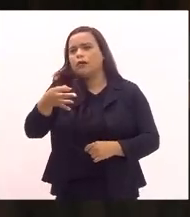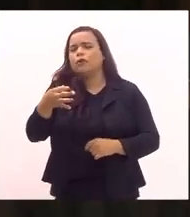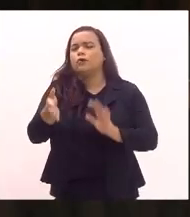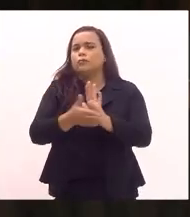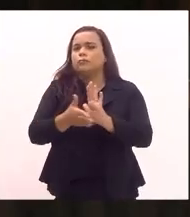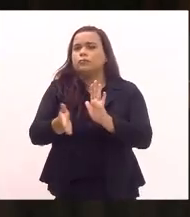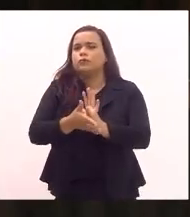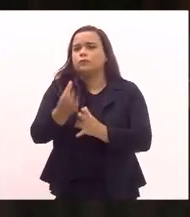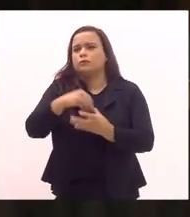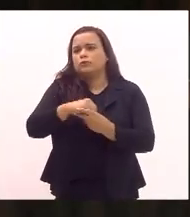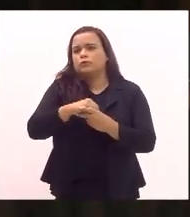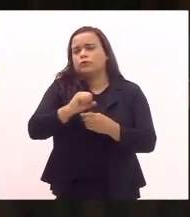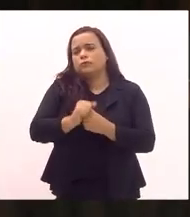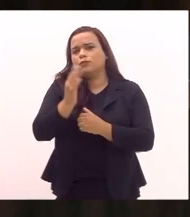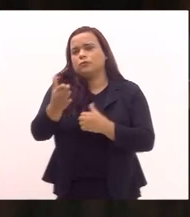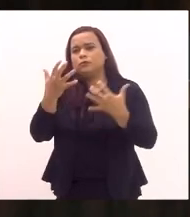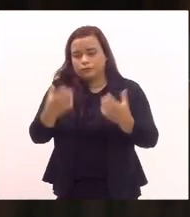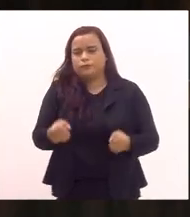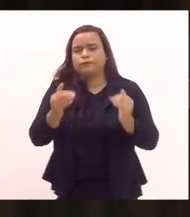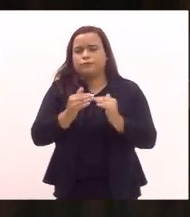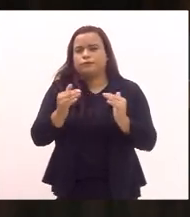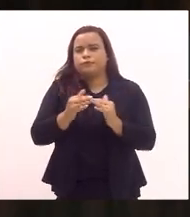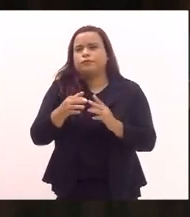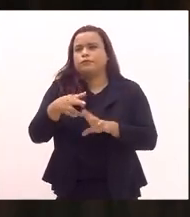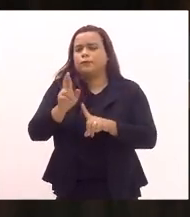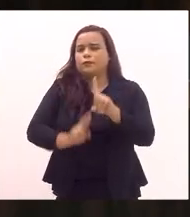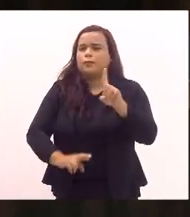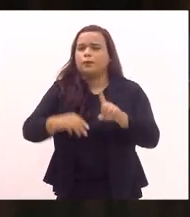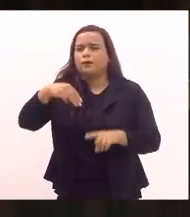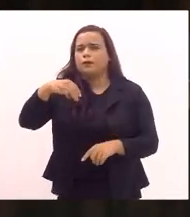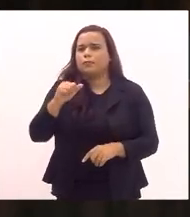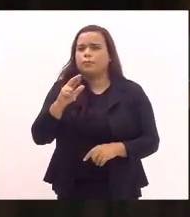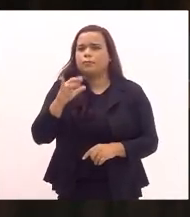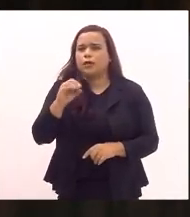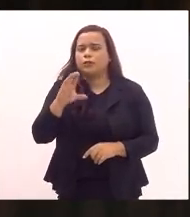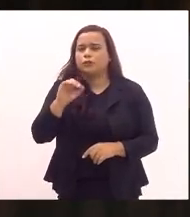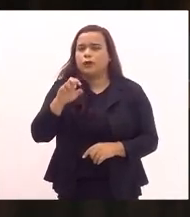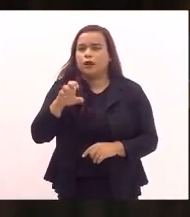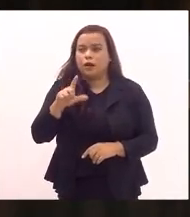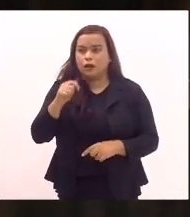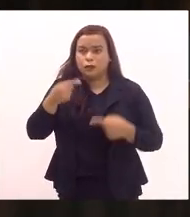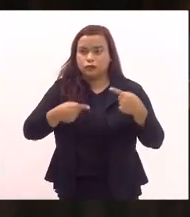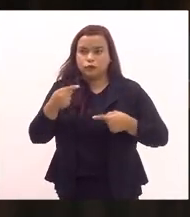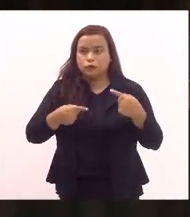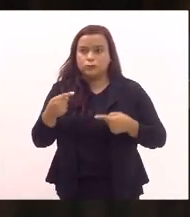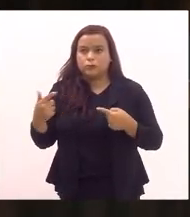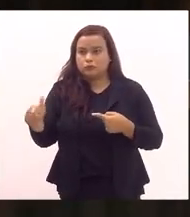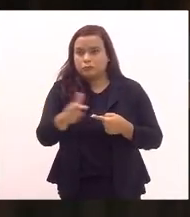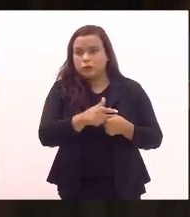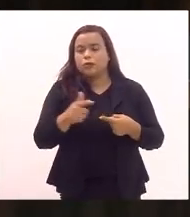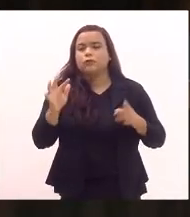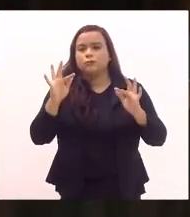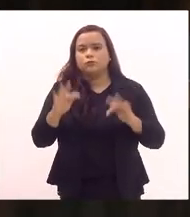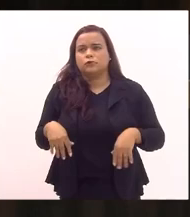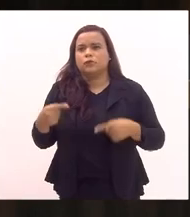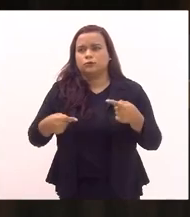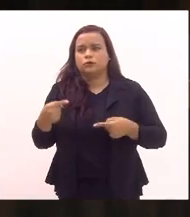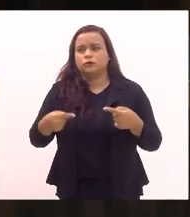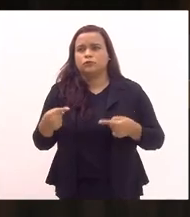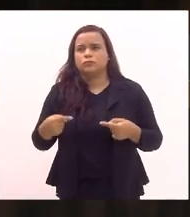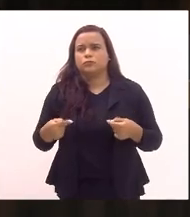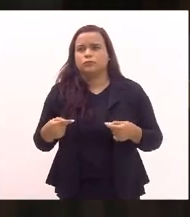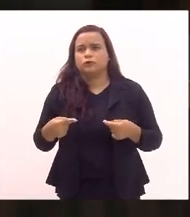proposições externas favorável relator deputado mas quando canela entre construção não havendo Quem Queira discutir encerrada a discussão